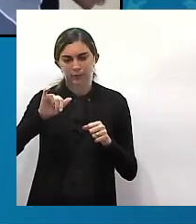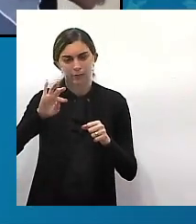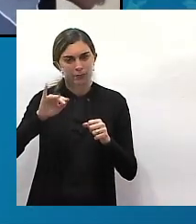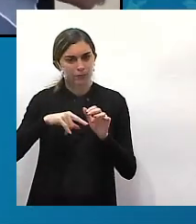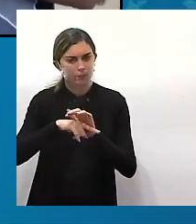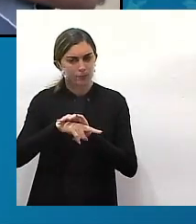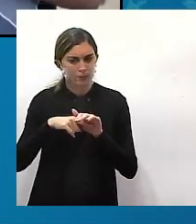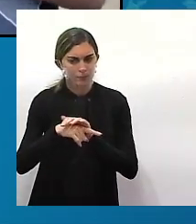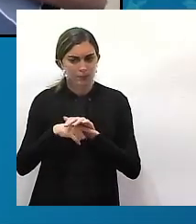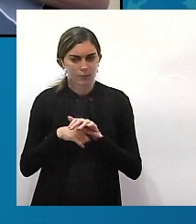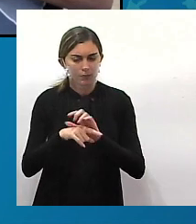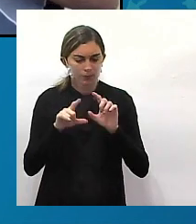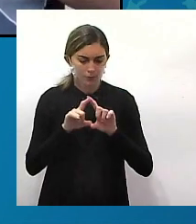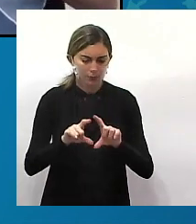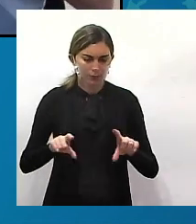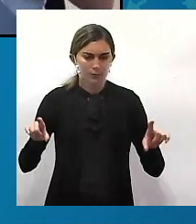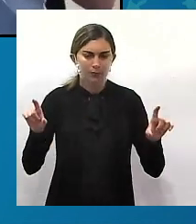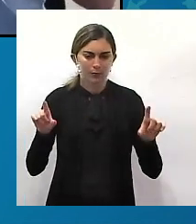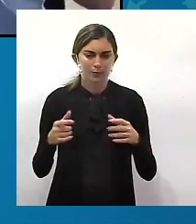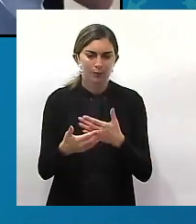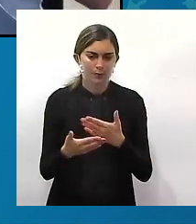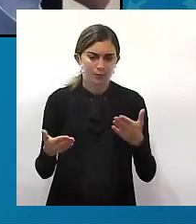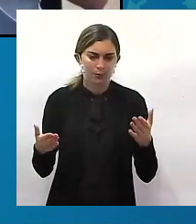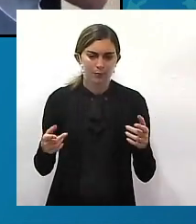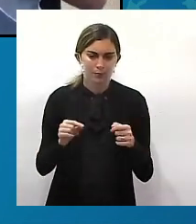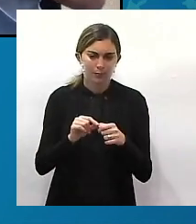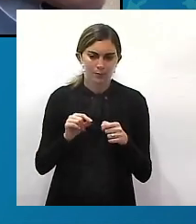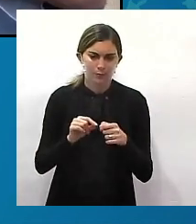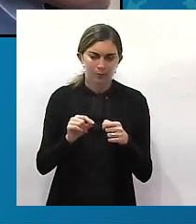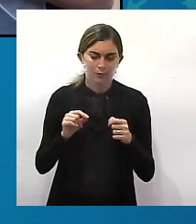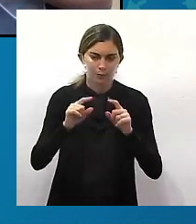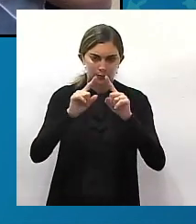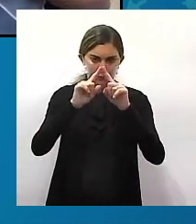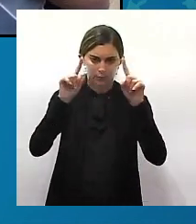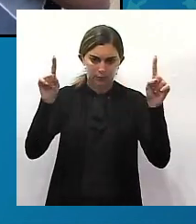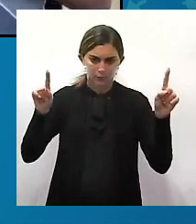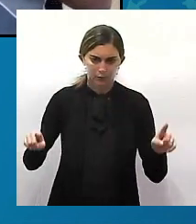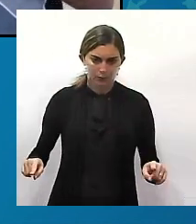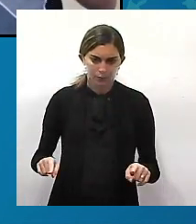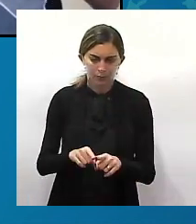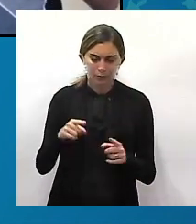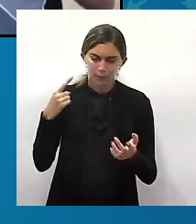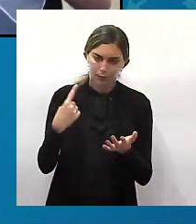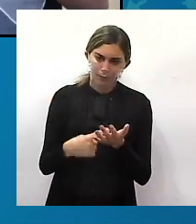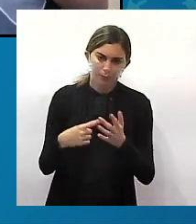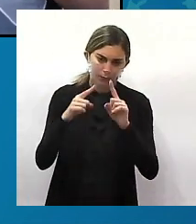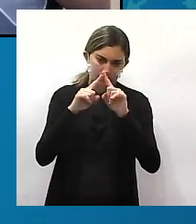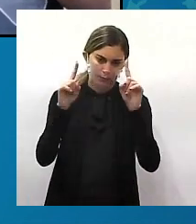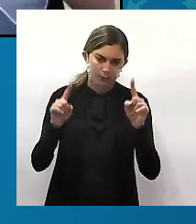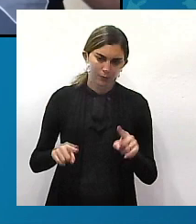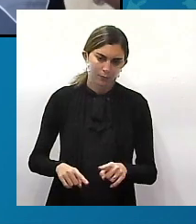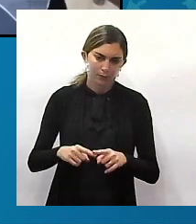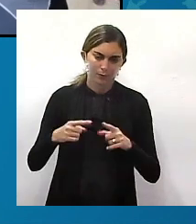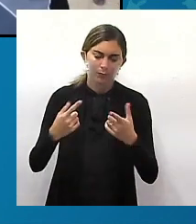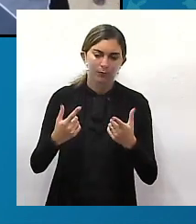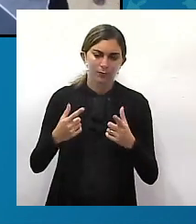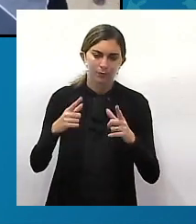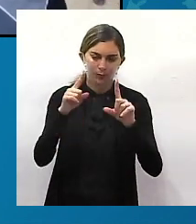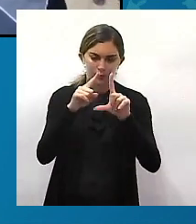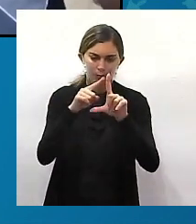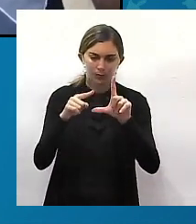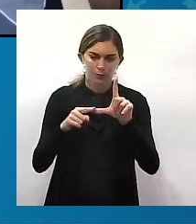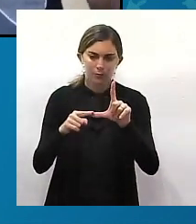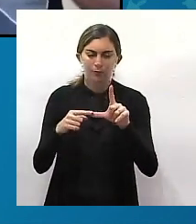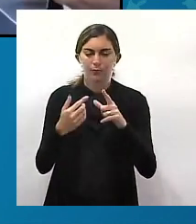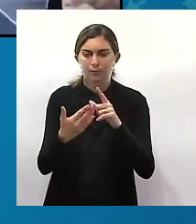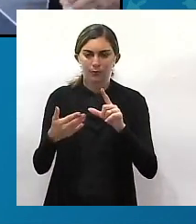estes pontos no plano cartesiano, fechar um retângulo, marcar exatamente o triângulo que você quer e retirar